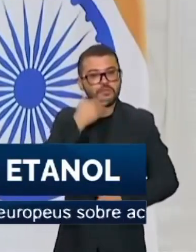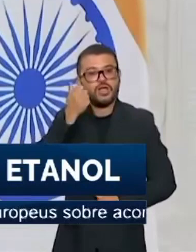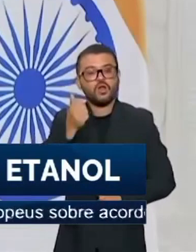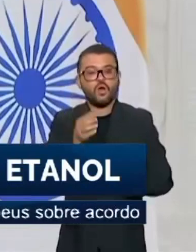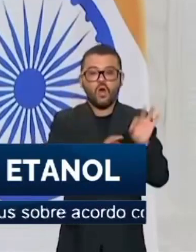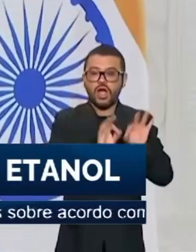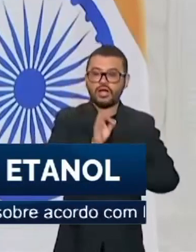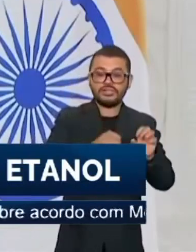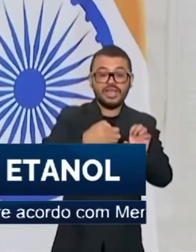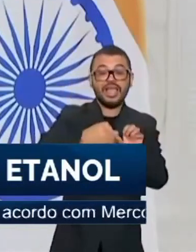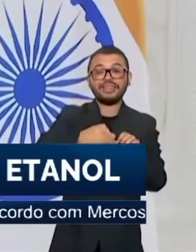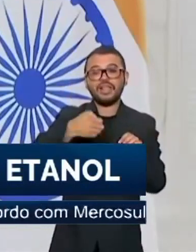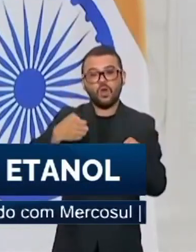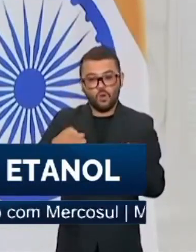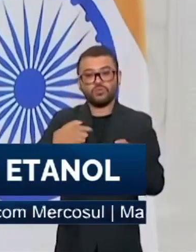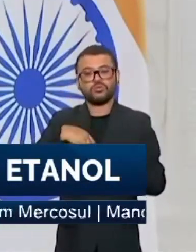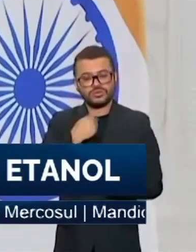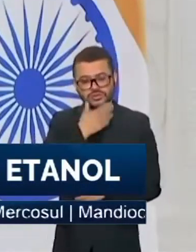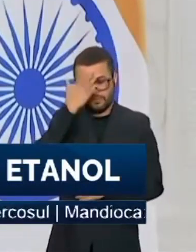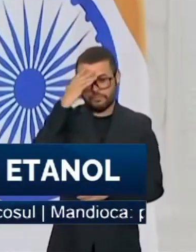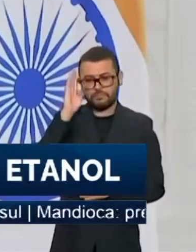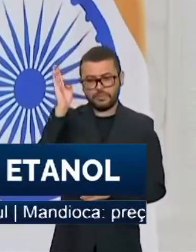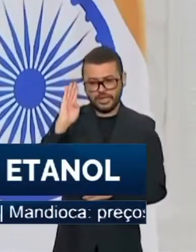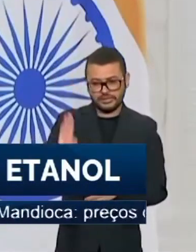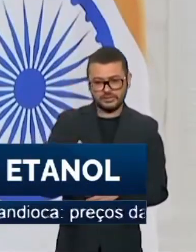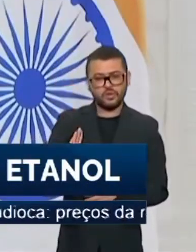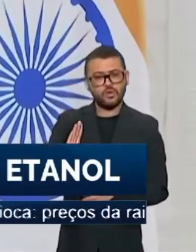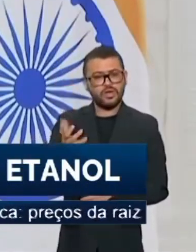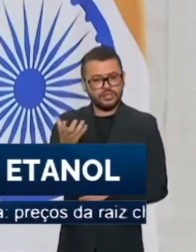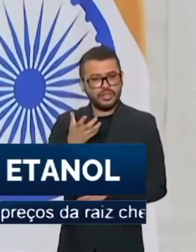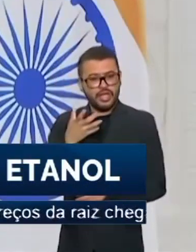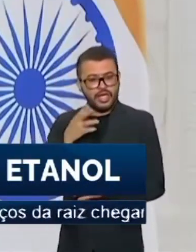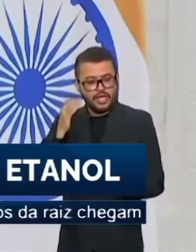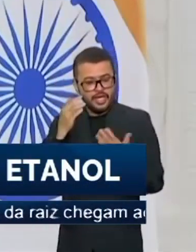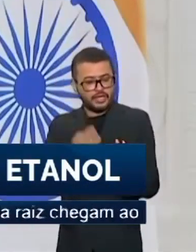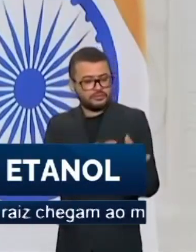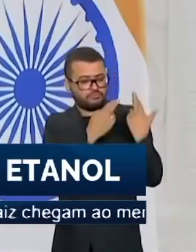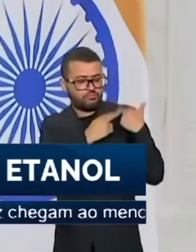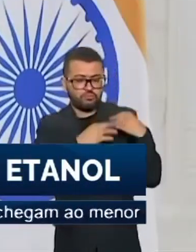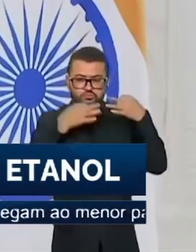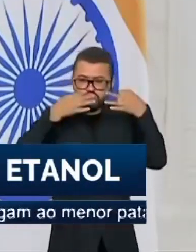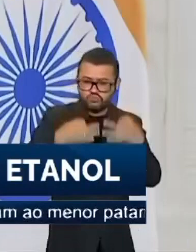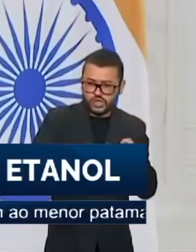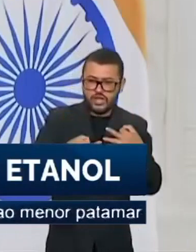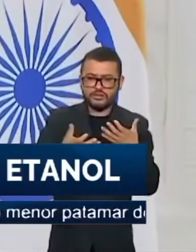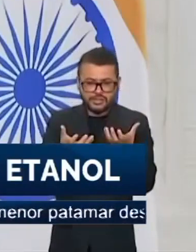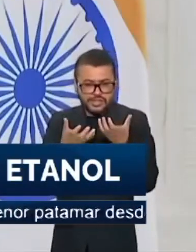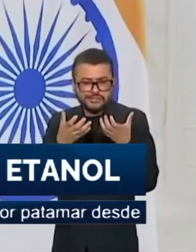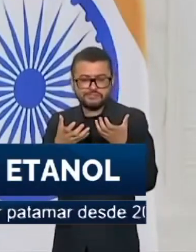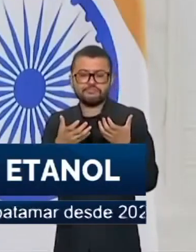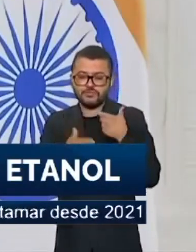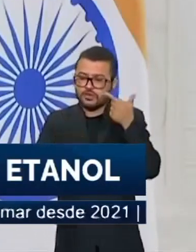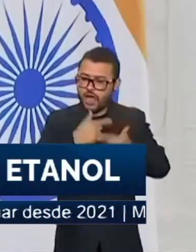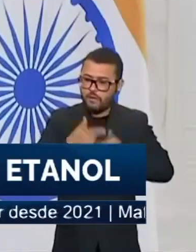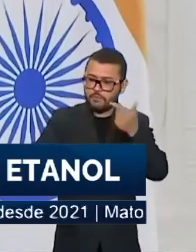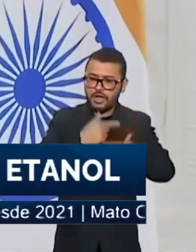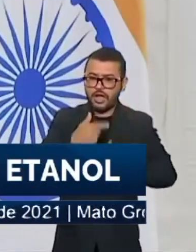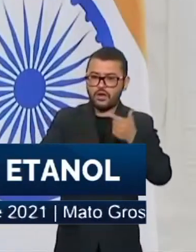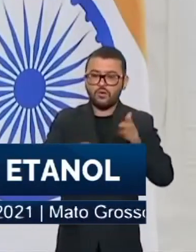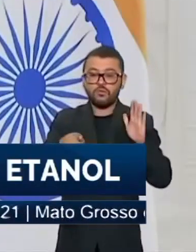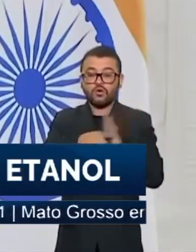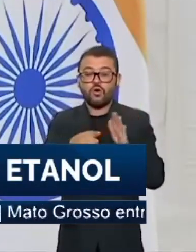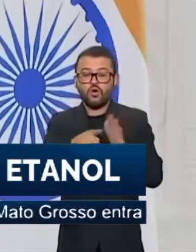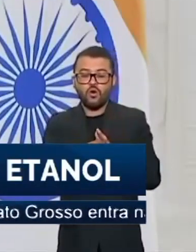etanol. O Brasil é um país que tem uma competência extraordinária, um domínio muito, sabe,